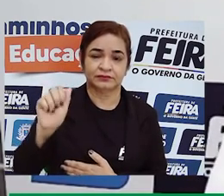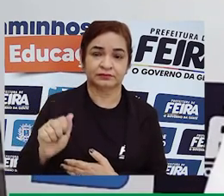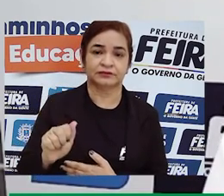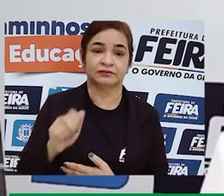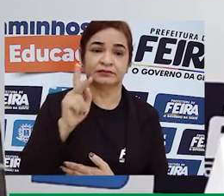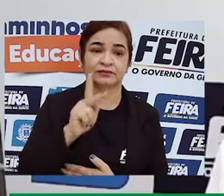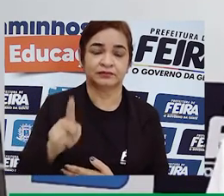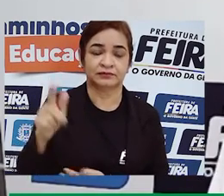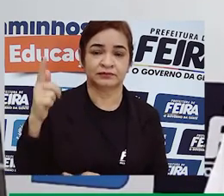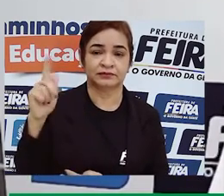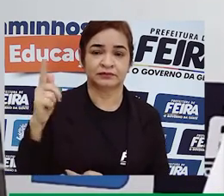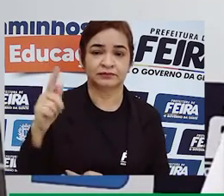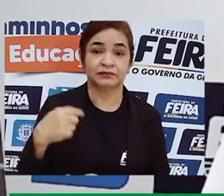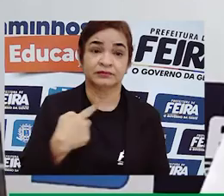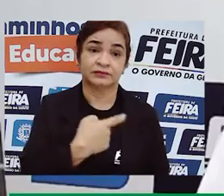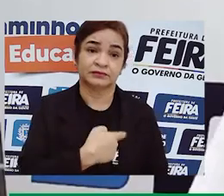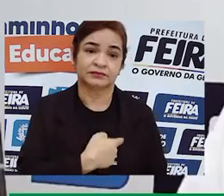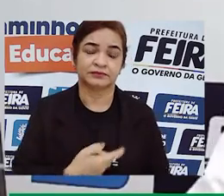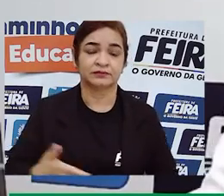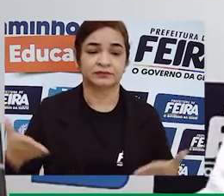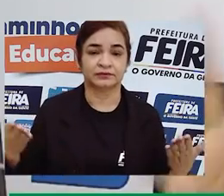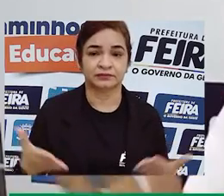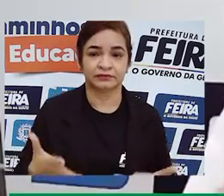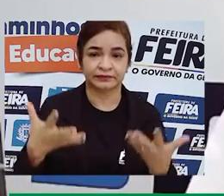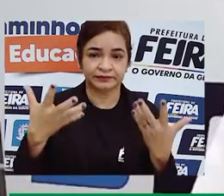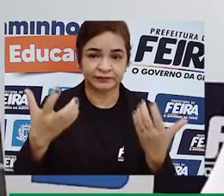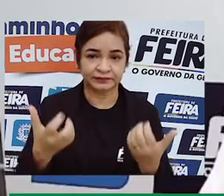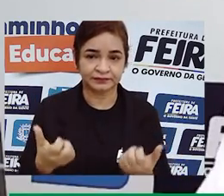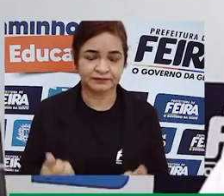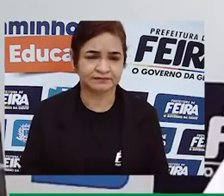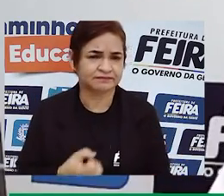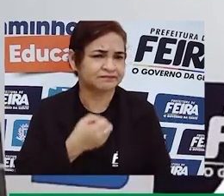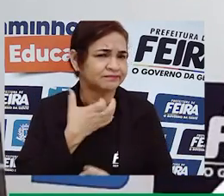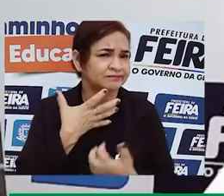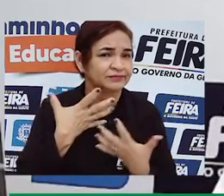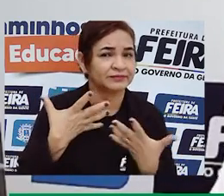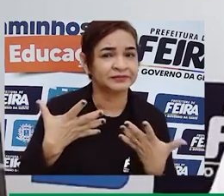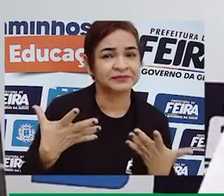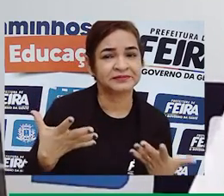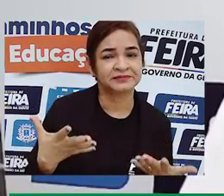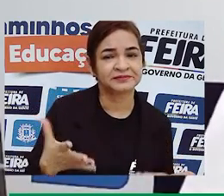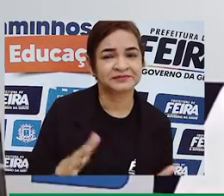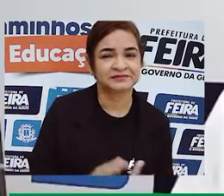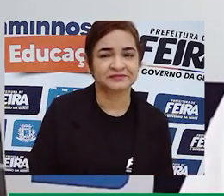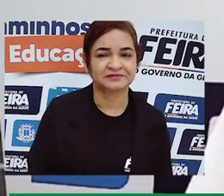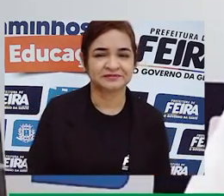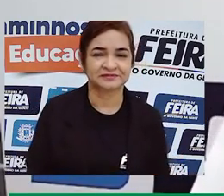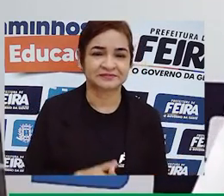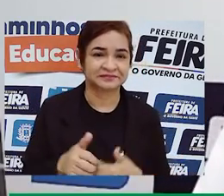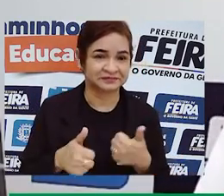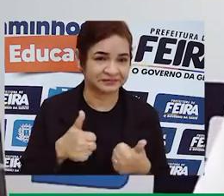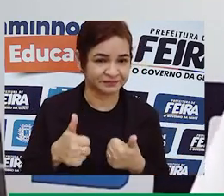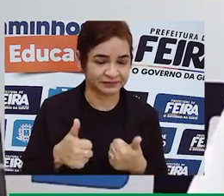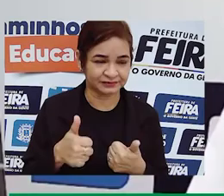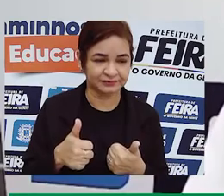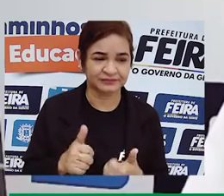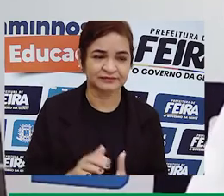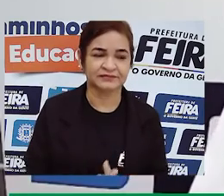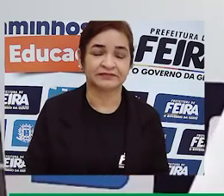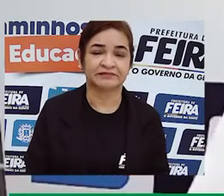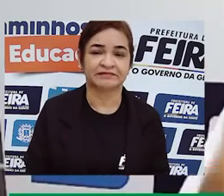e nós hoje né Vamos ter uma aula maravilhosa mas atingir deixa eu me alto de escrever pra vocês